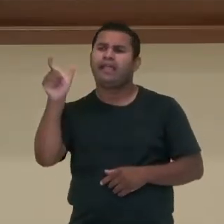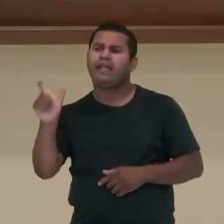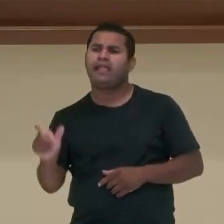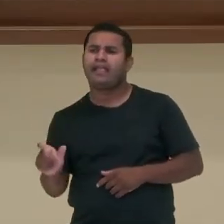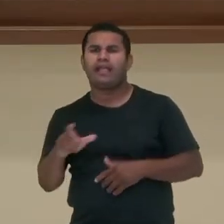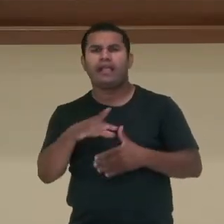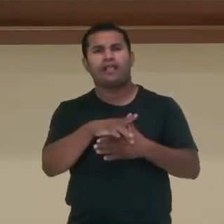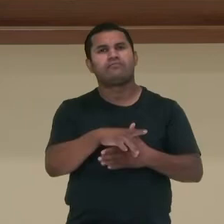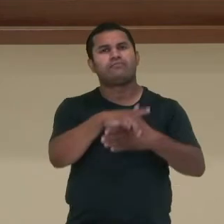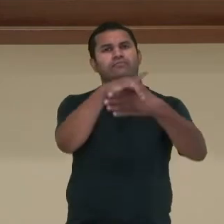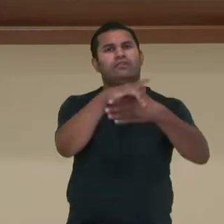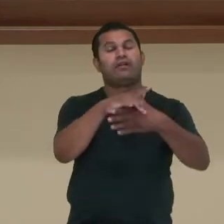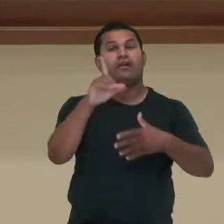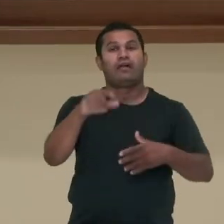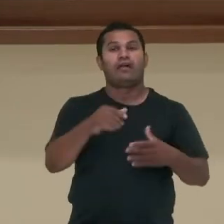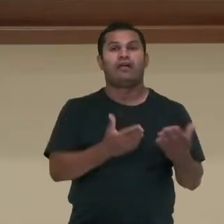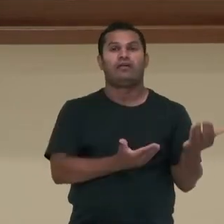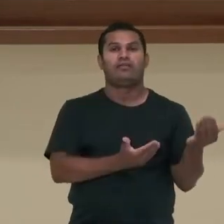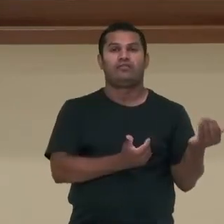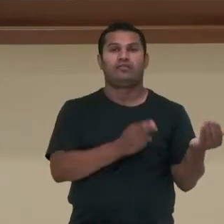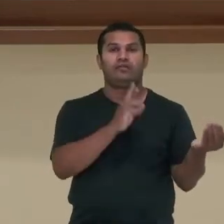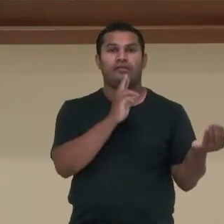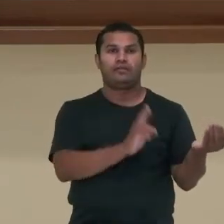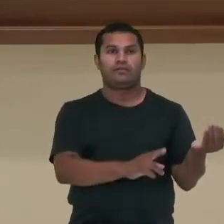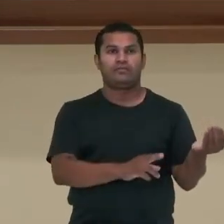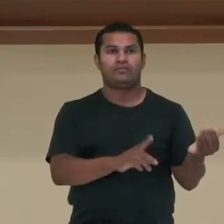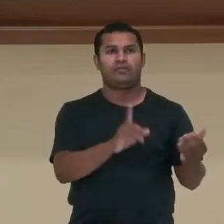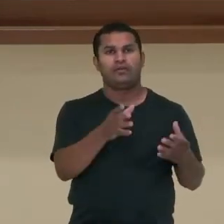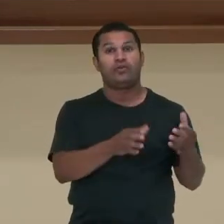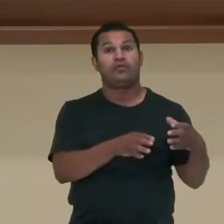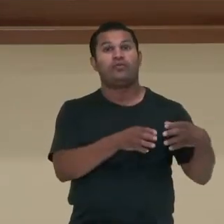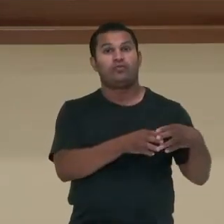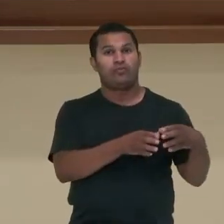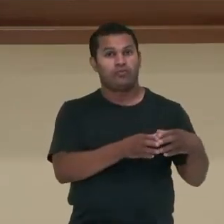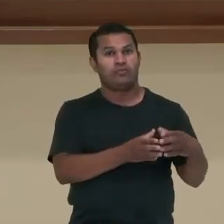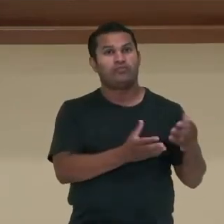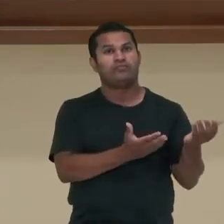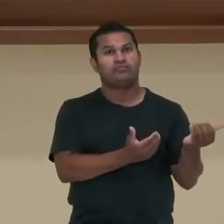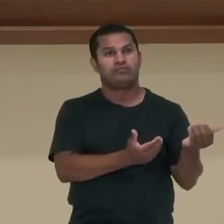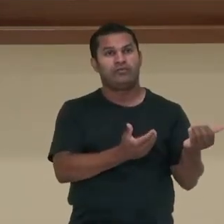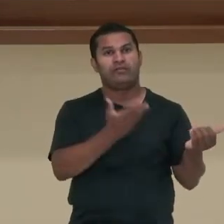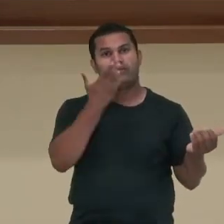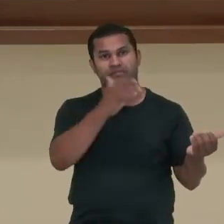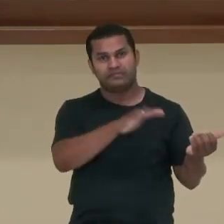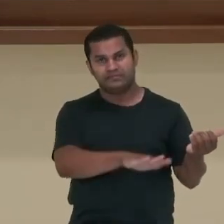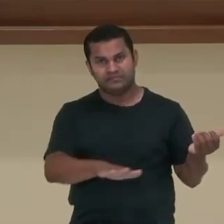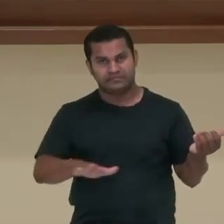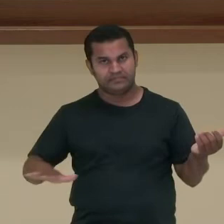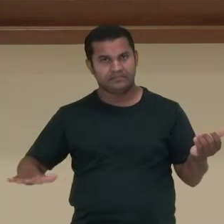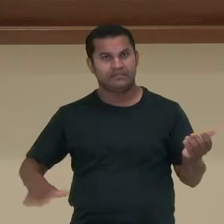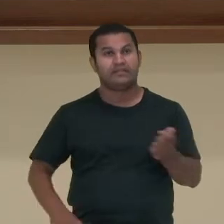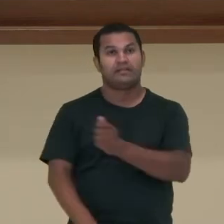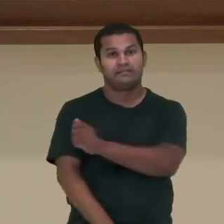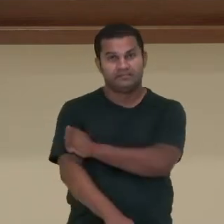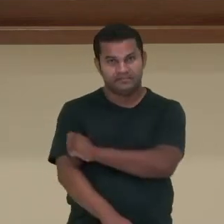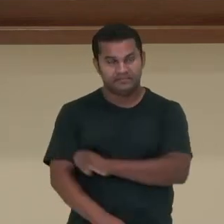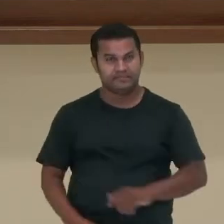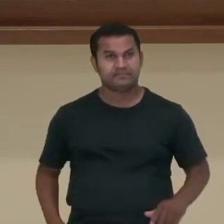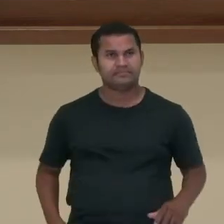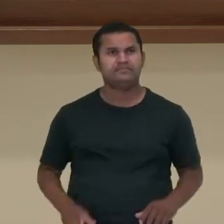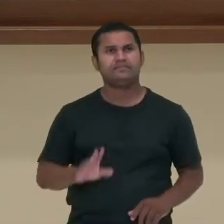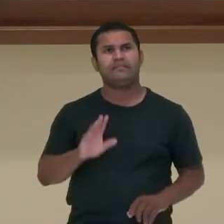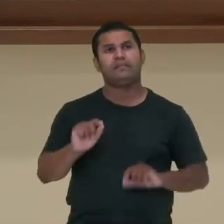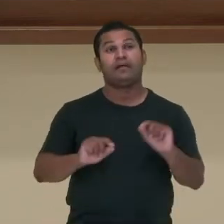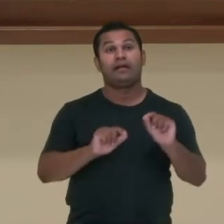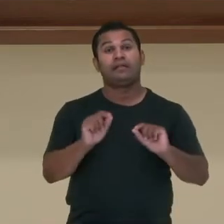nesse caso tem um sujeito o predicado é o que o que se fala a respeito desses adolescentes Então eu tenho